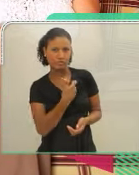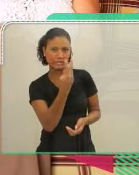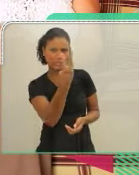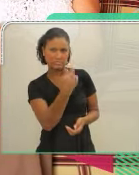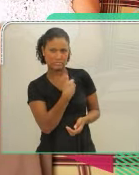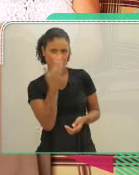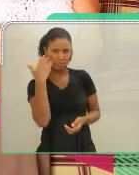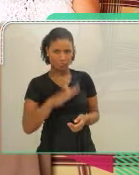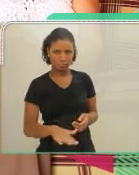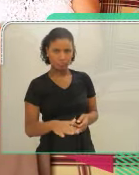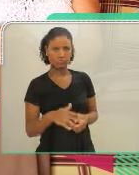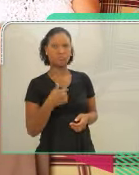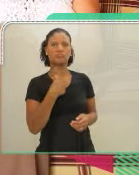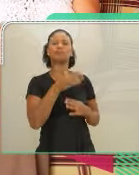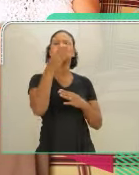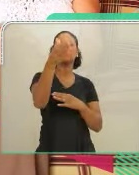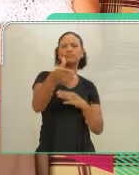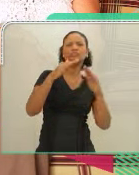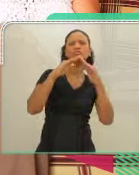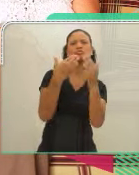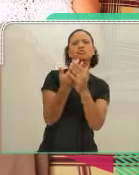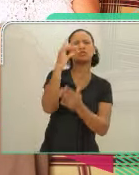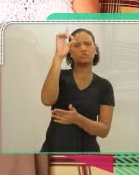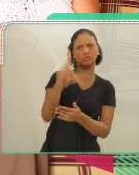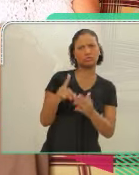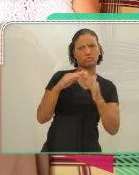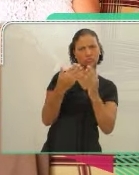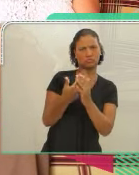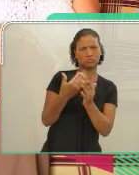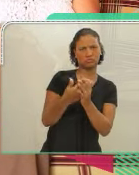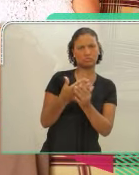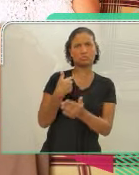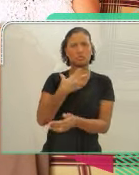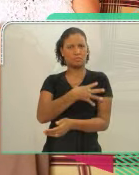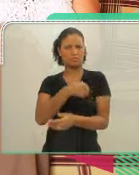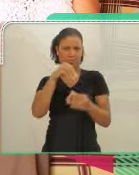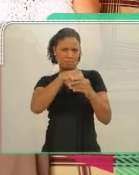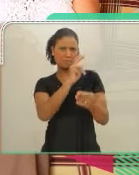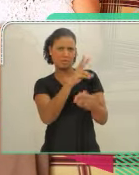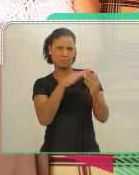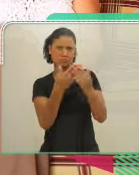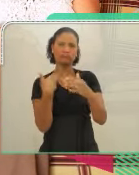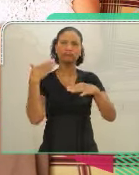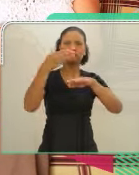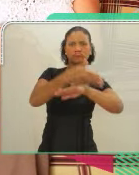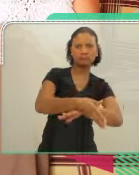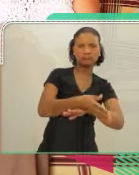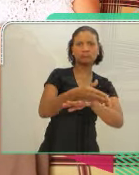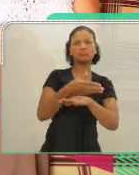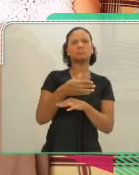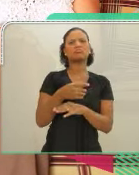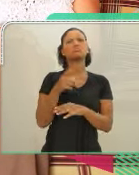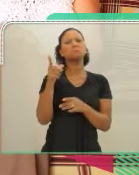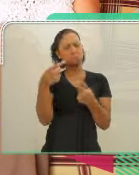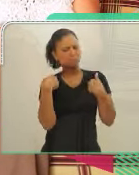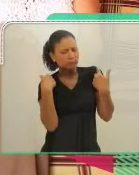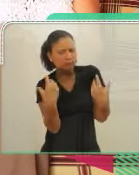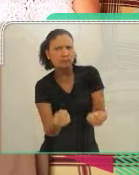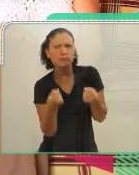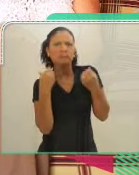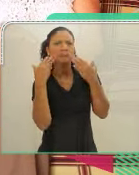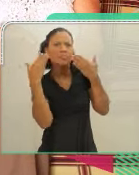eu fui a diretora da escola dos meus filhos. E disse, eu gostaria de colocar a Sandra aqui.